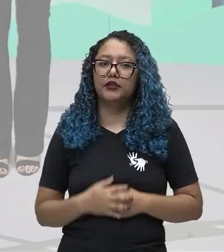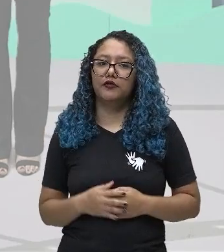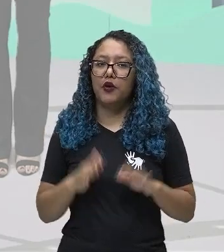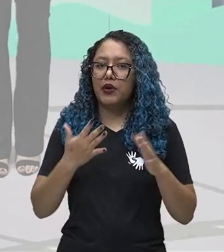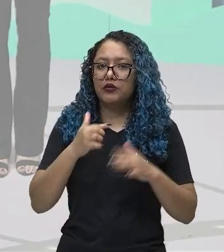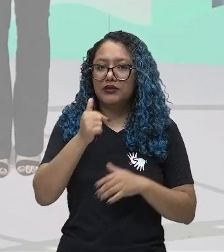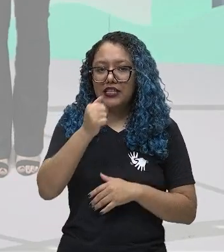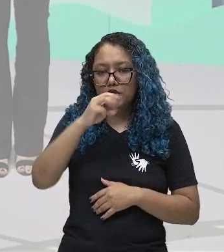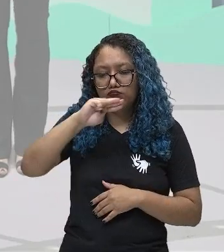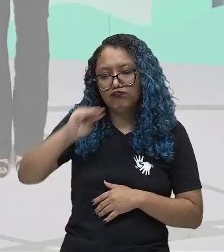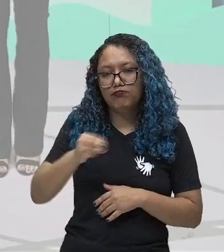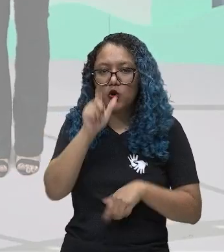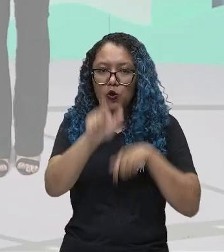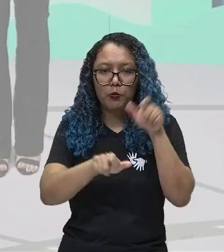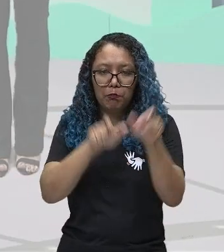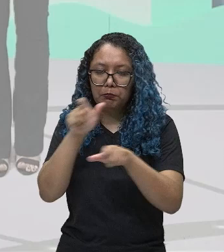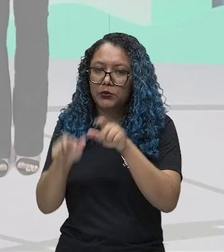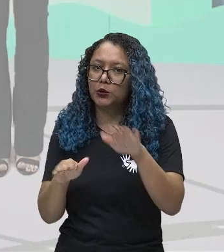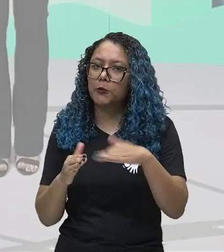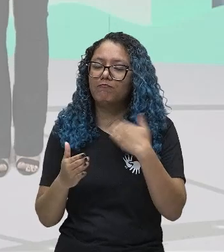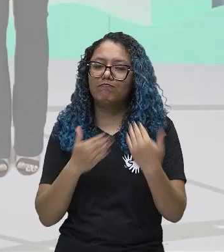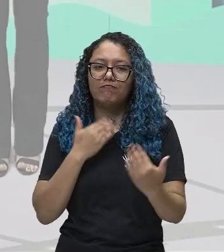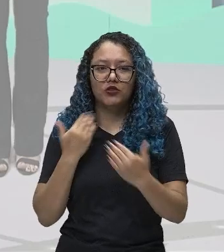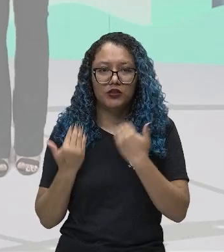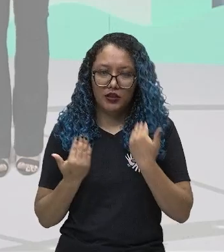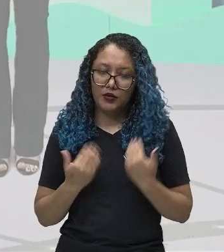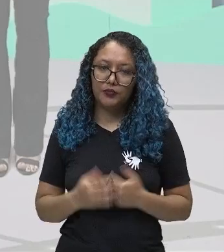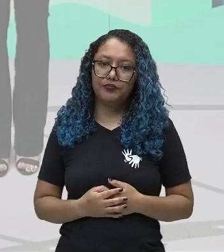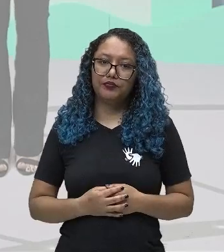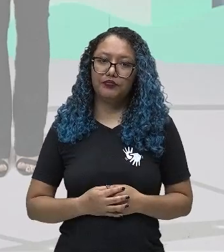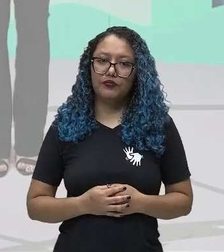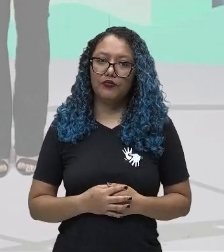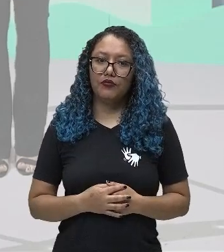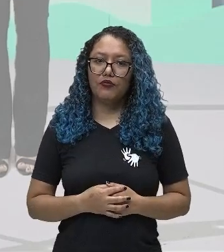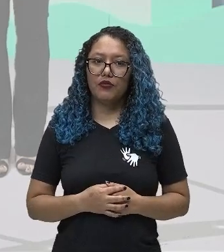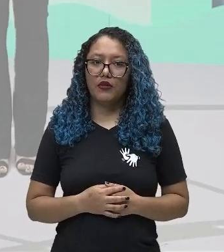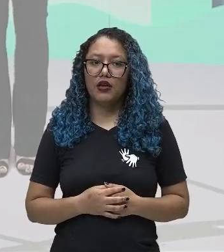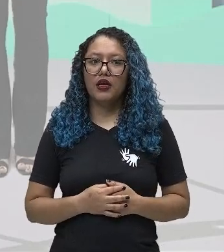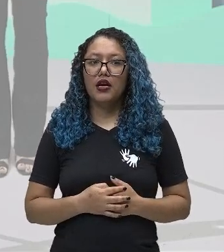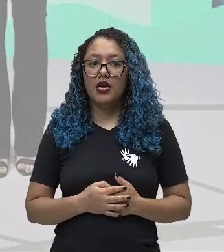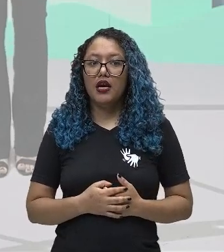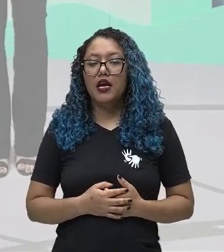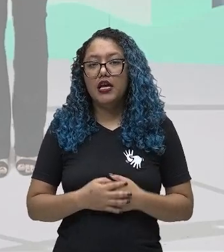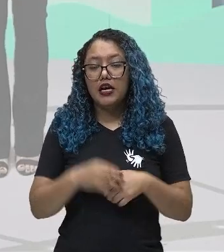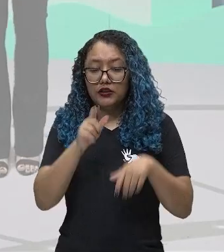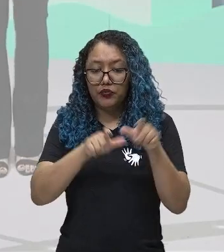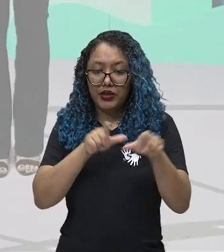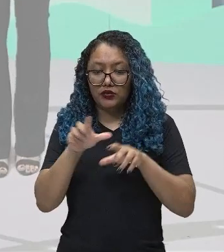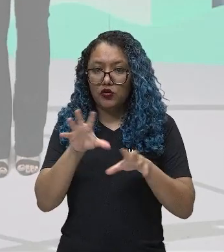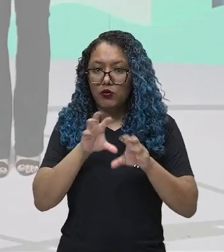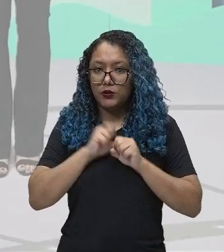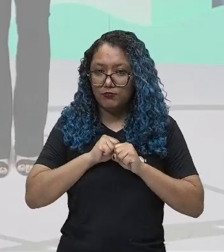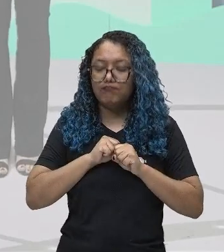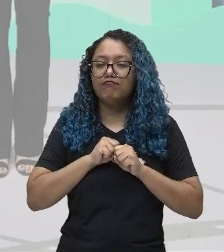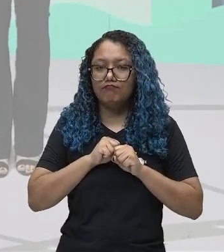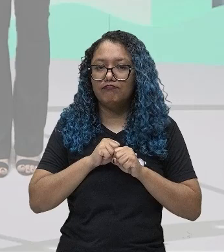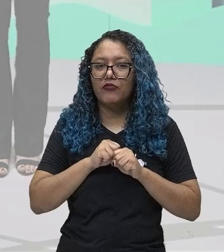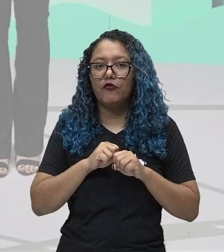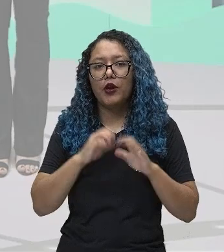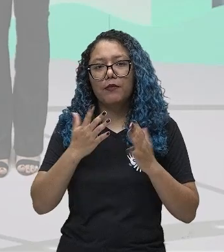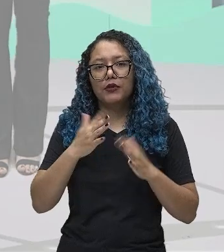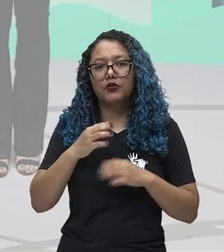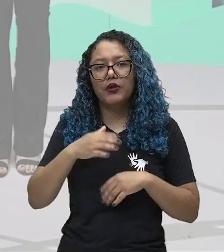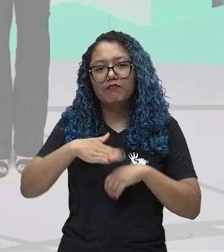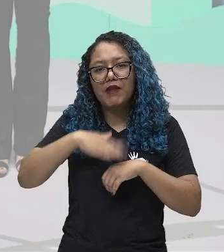7 milhões de pessoas. E nós temos aqui que de casos confirmados, nós tivemos mais de 37